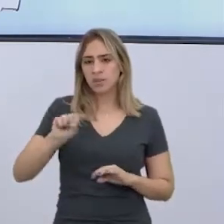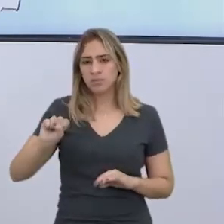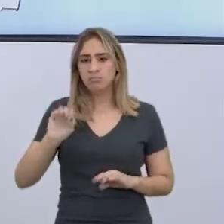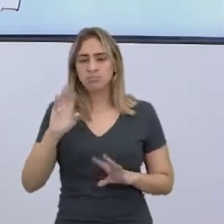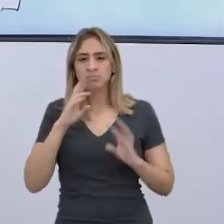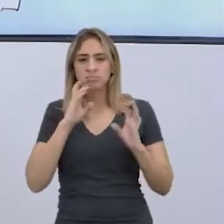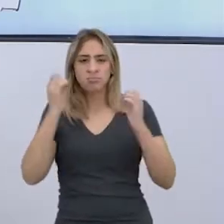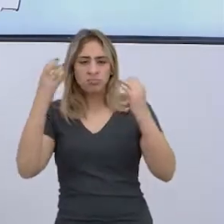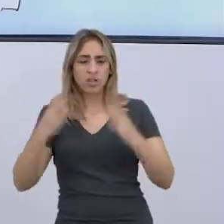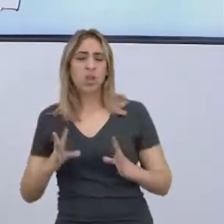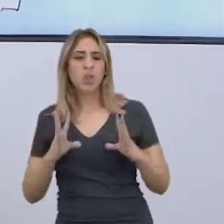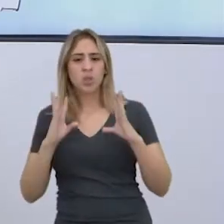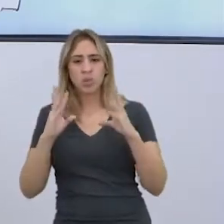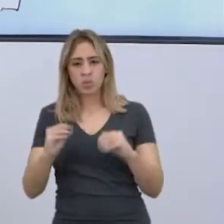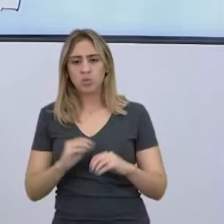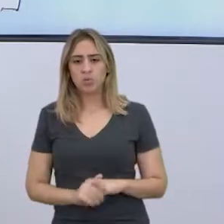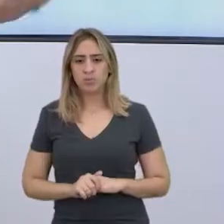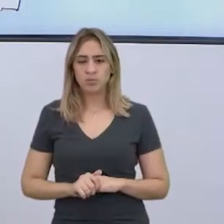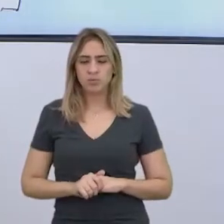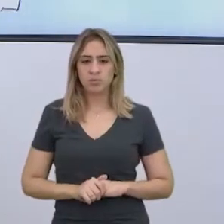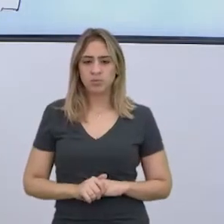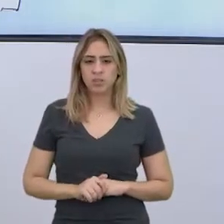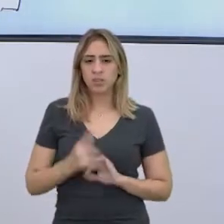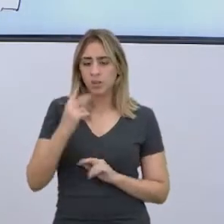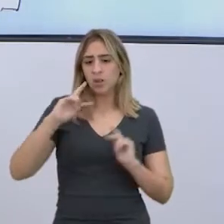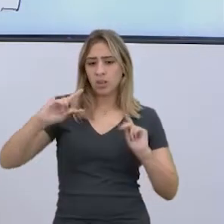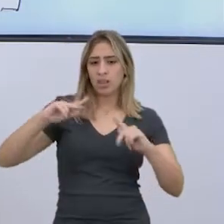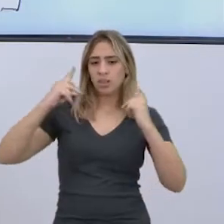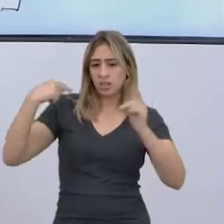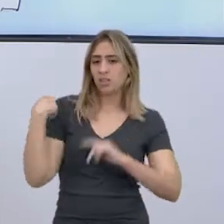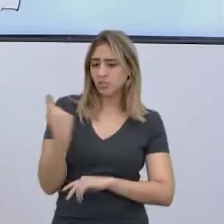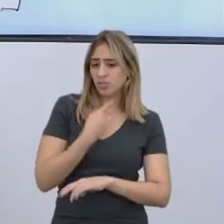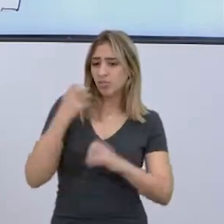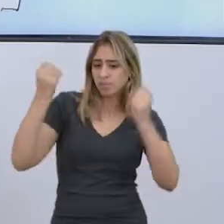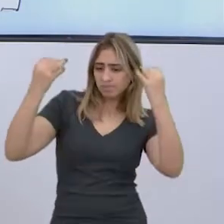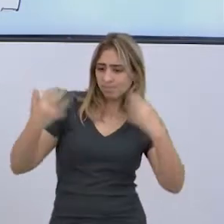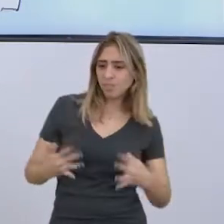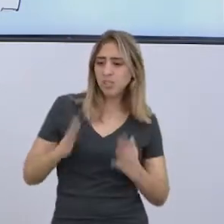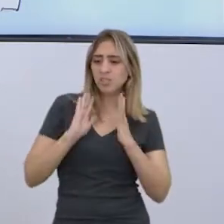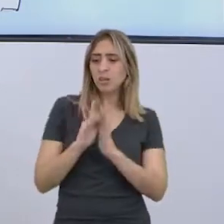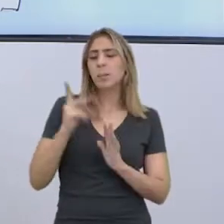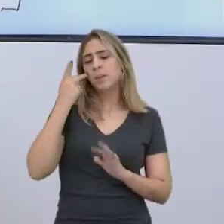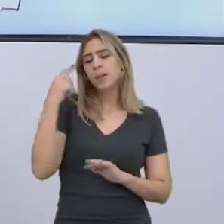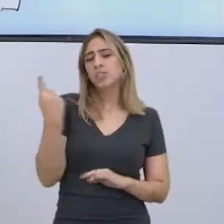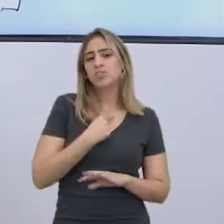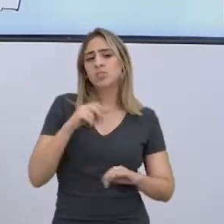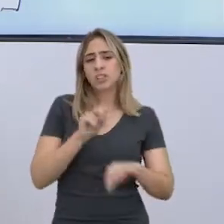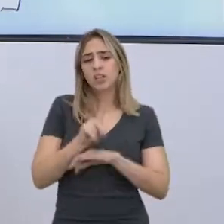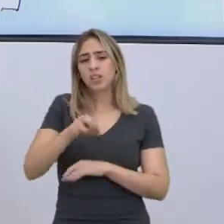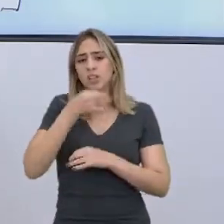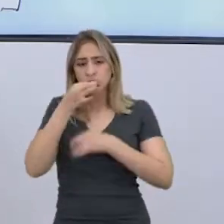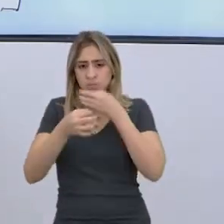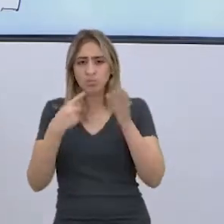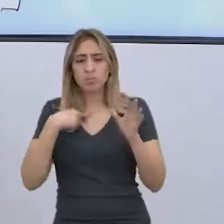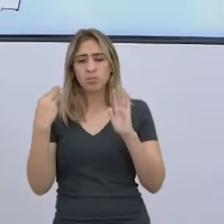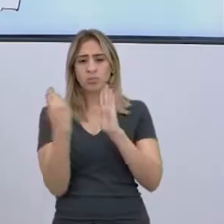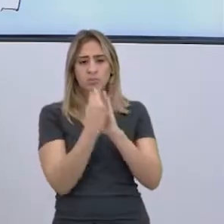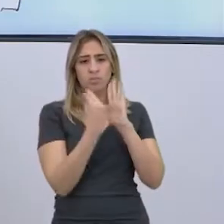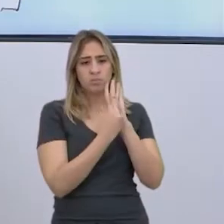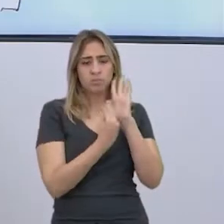dando, obviamente, um link, né, com o que a gente tava falando, para que a gente entre nesse assunto. Eu vou colocar